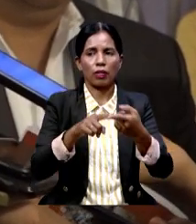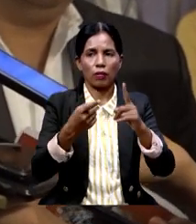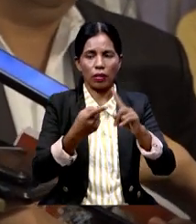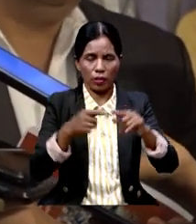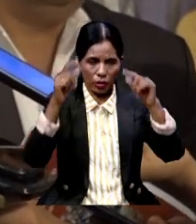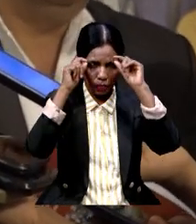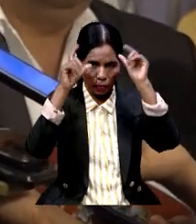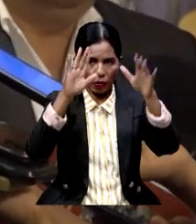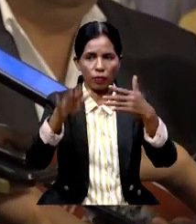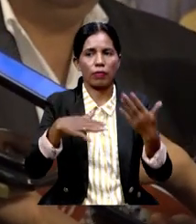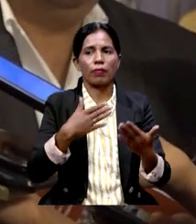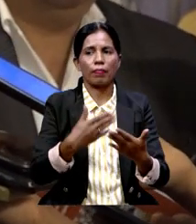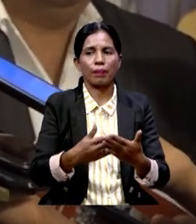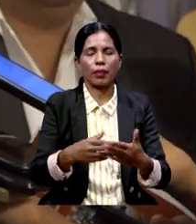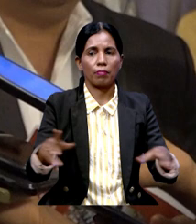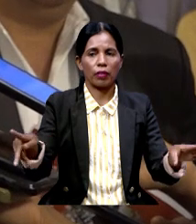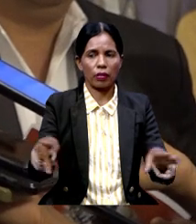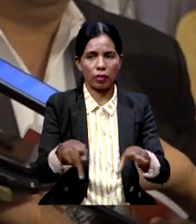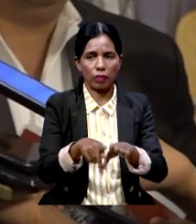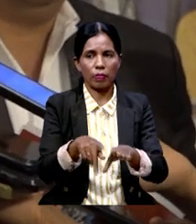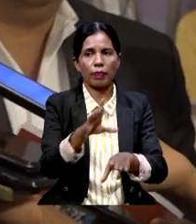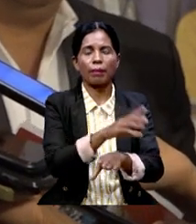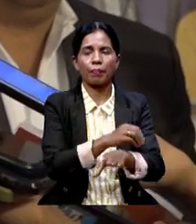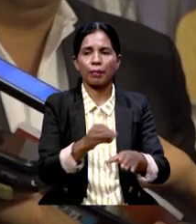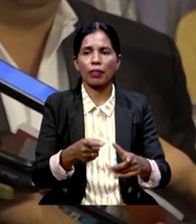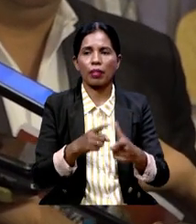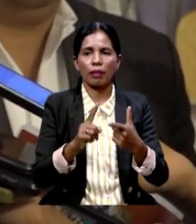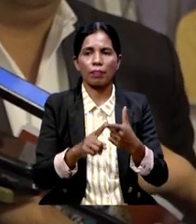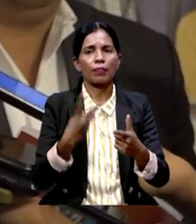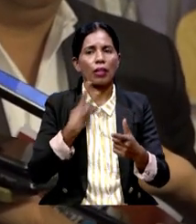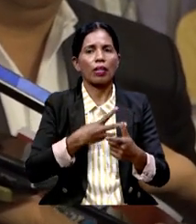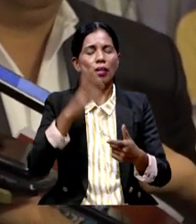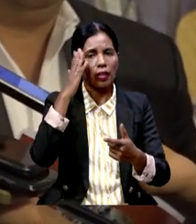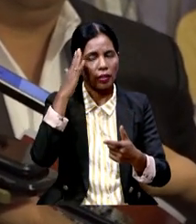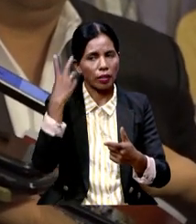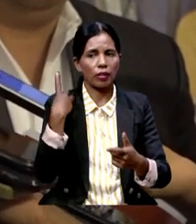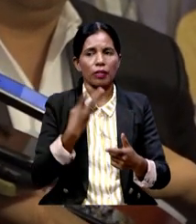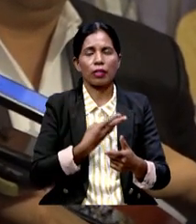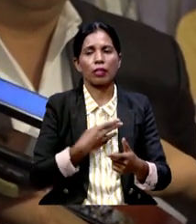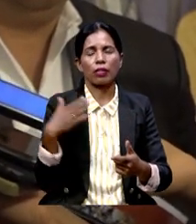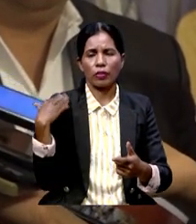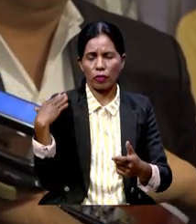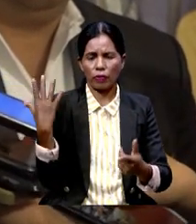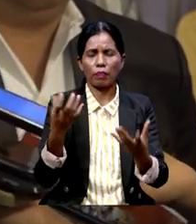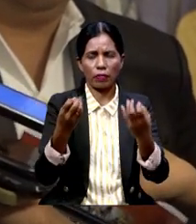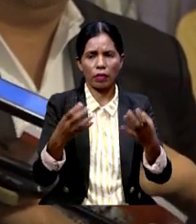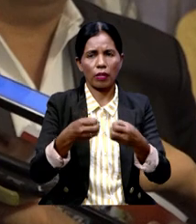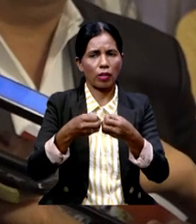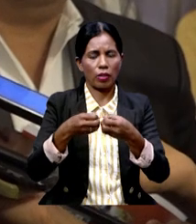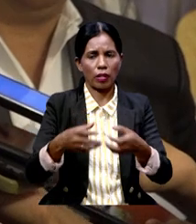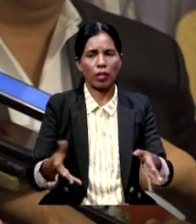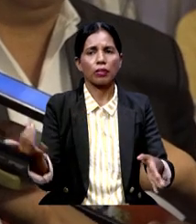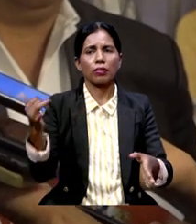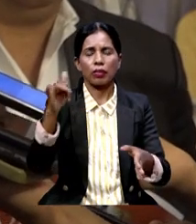hotu nebemaka participa e a evento e da né. Ita teniona, ita ni zoven barak maka la konsira